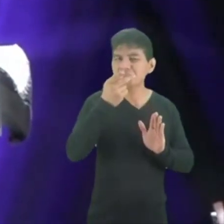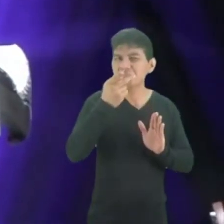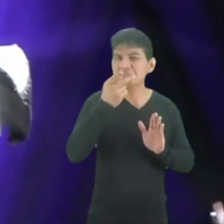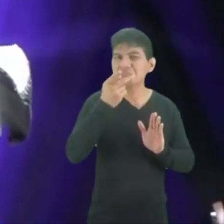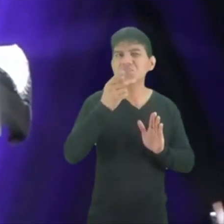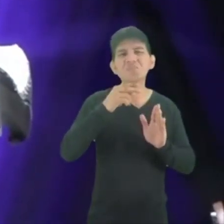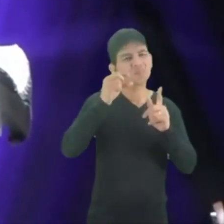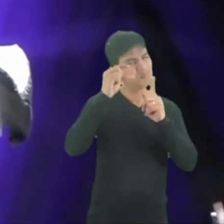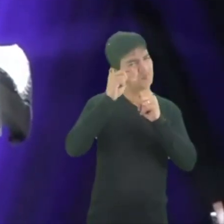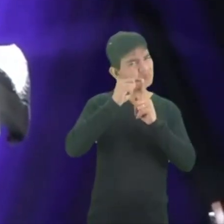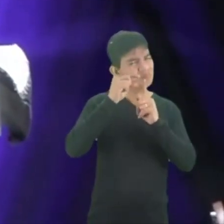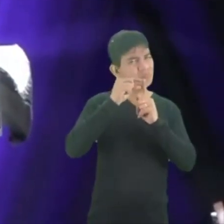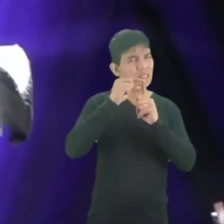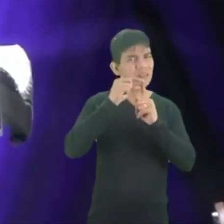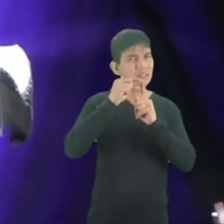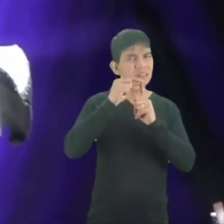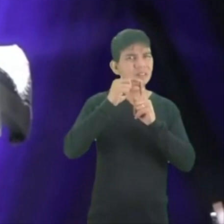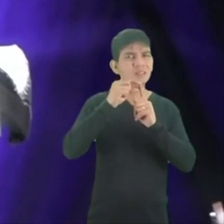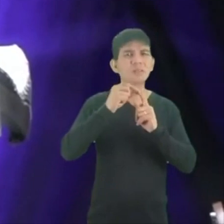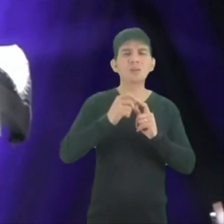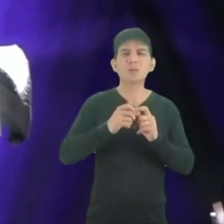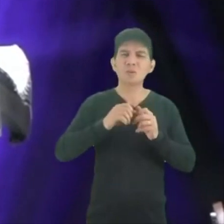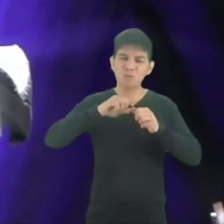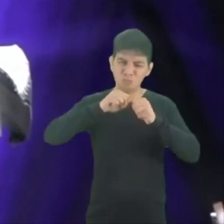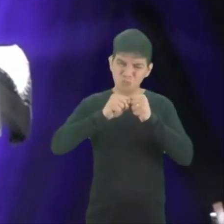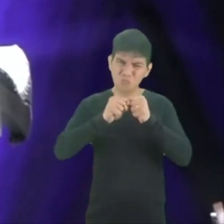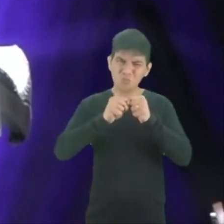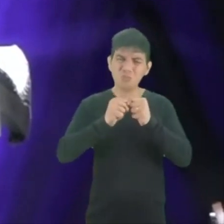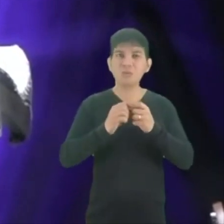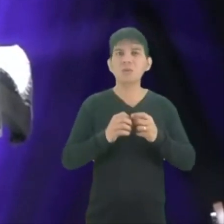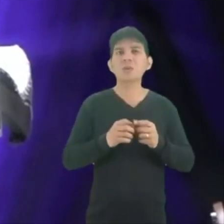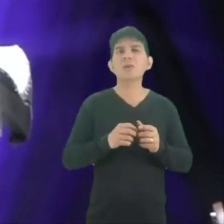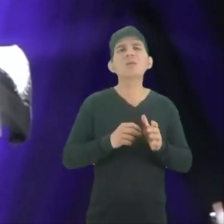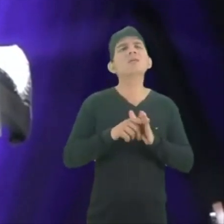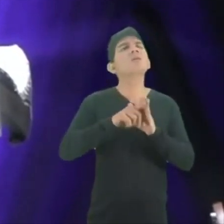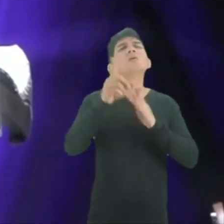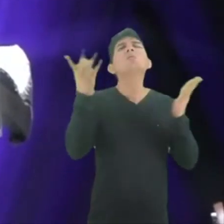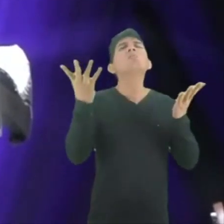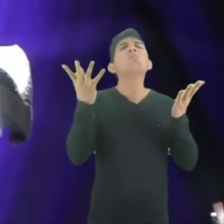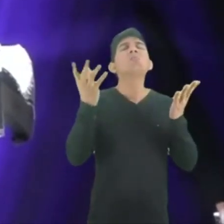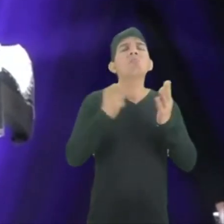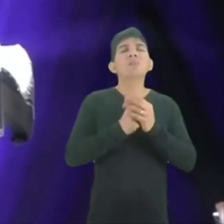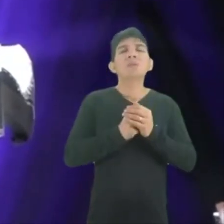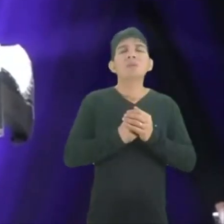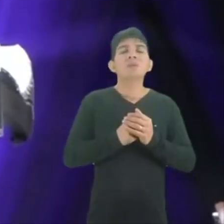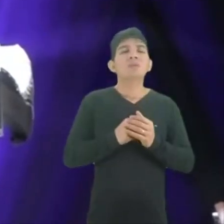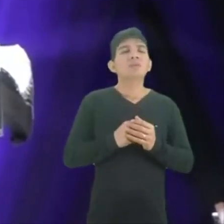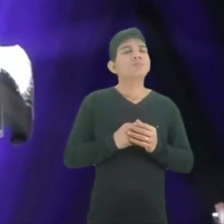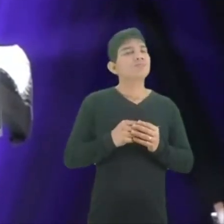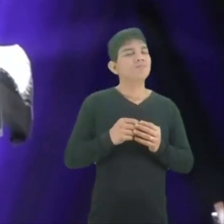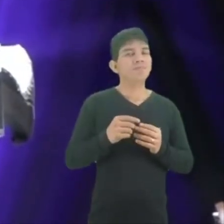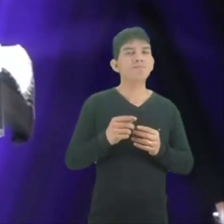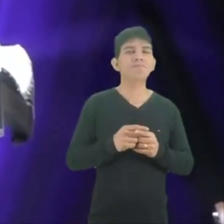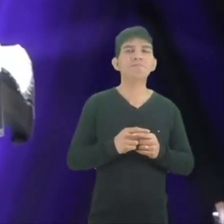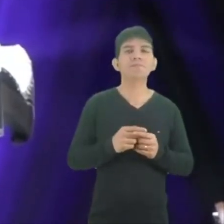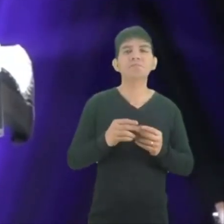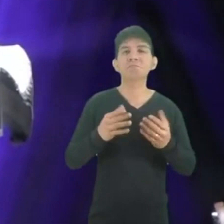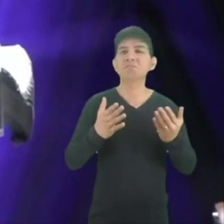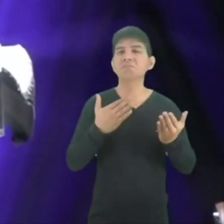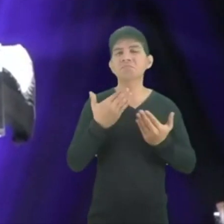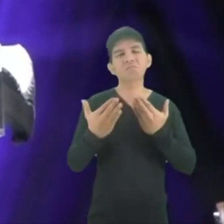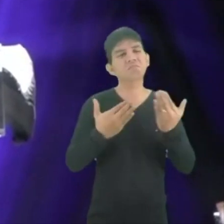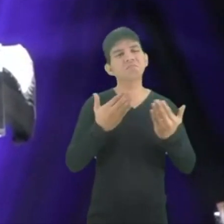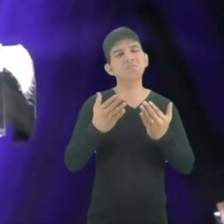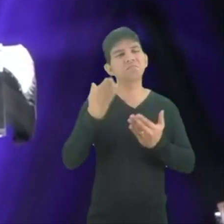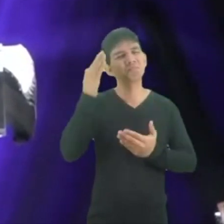Senhor. Ainda assim pergunta: o que temos falado contra ti? Parece que nós não sabemos o que